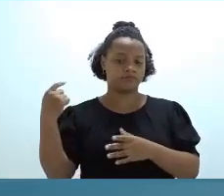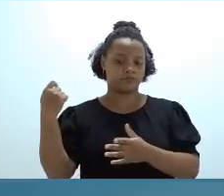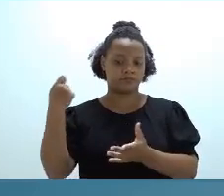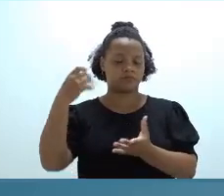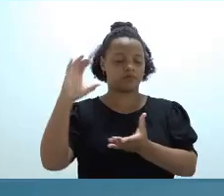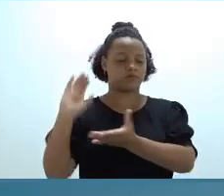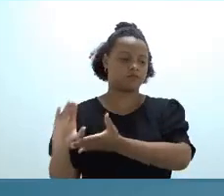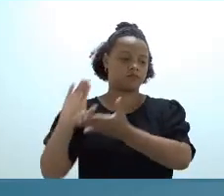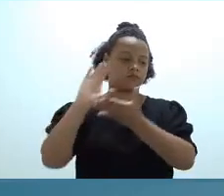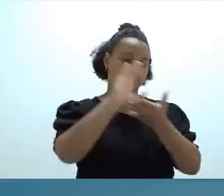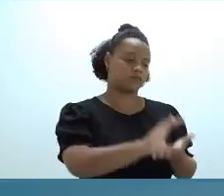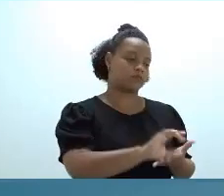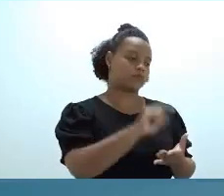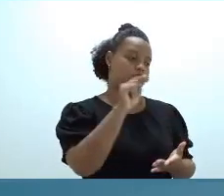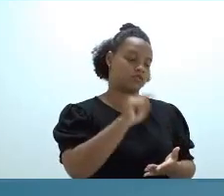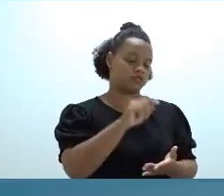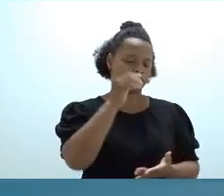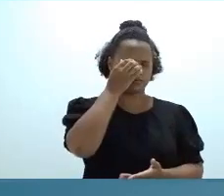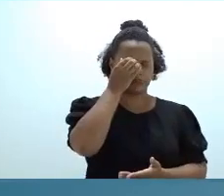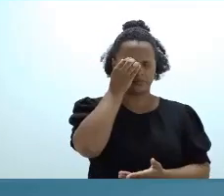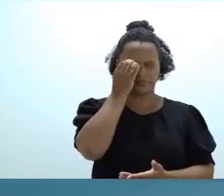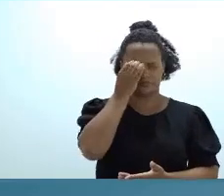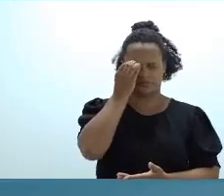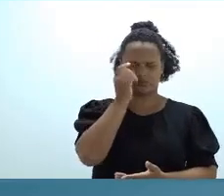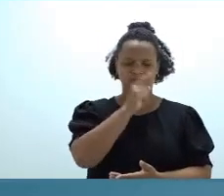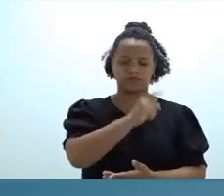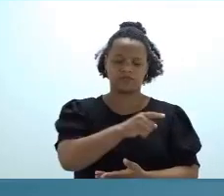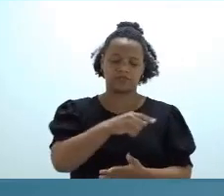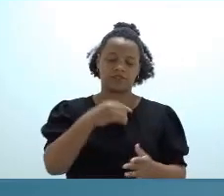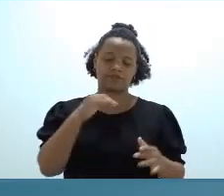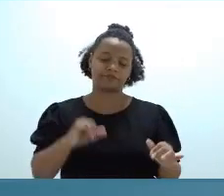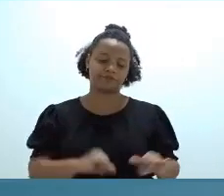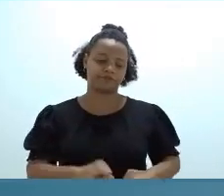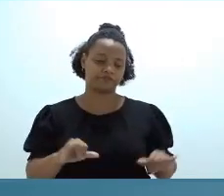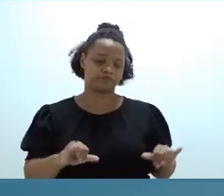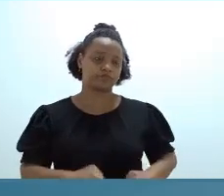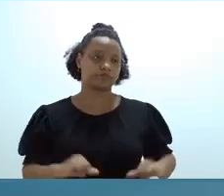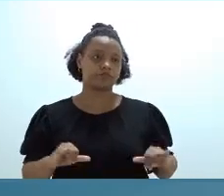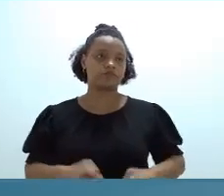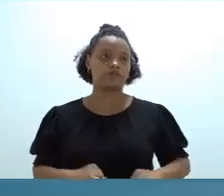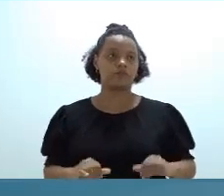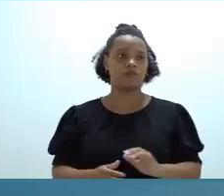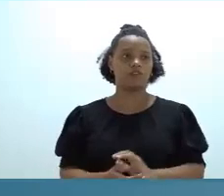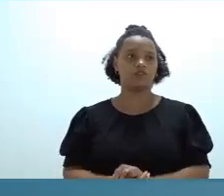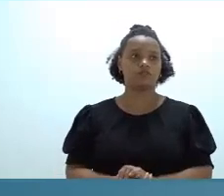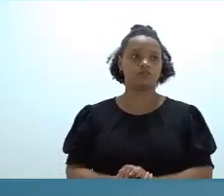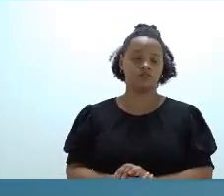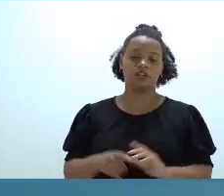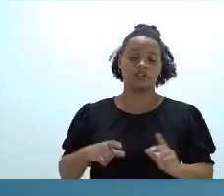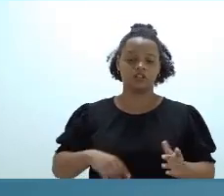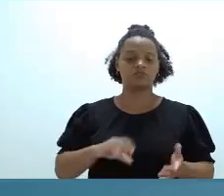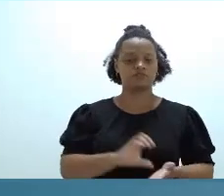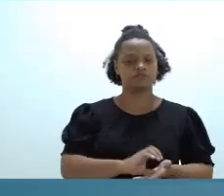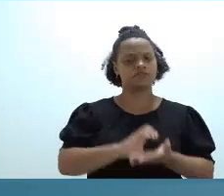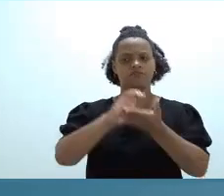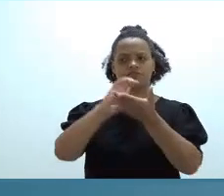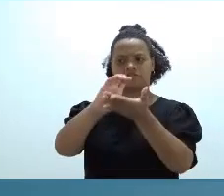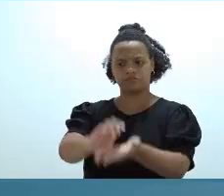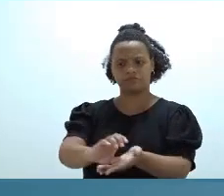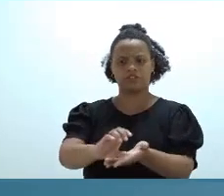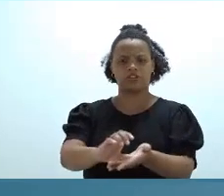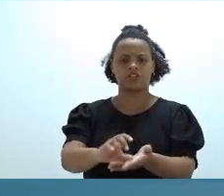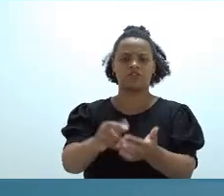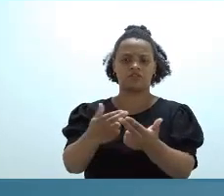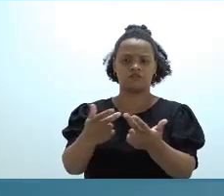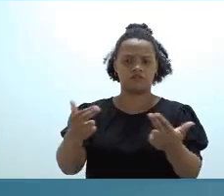Consta da exordial que a autora, enquanto seguradora contratada, indenizou diretamente os danos patrimoniais sofridos por